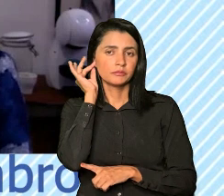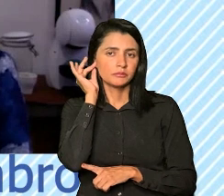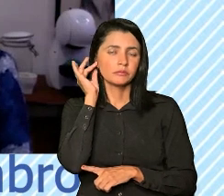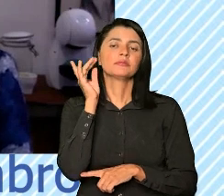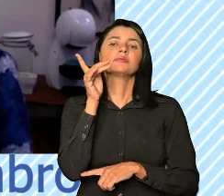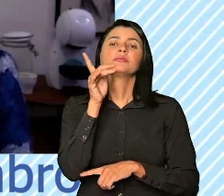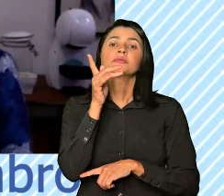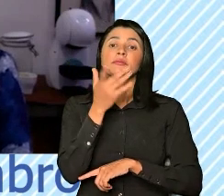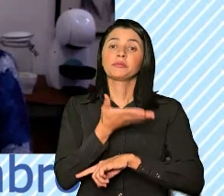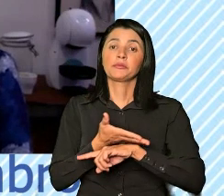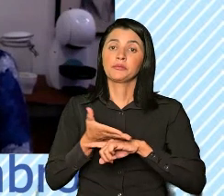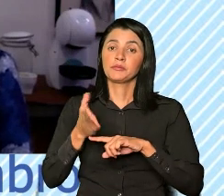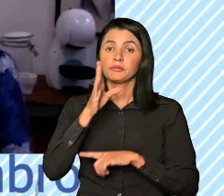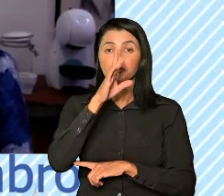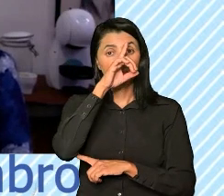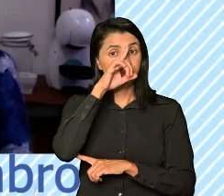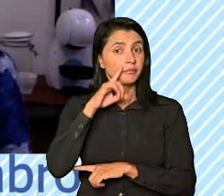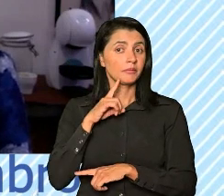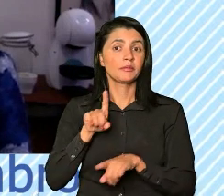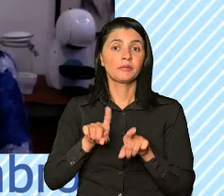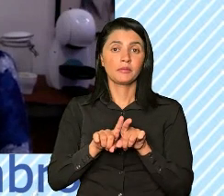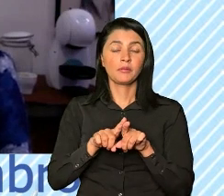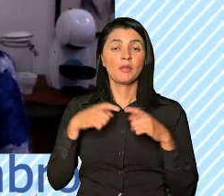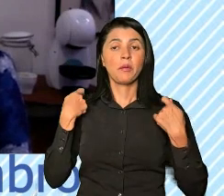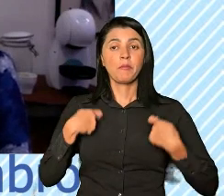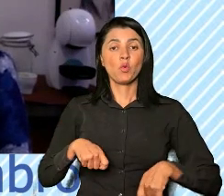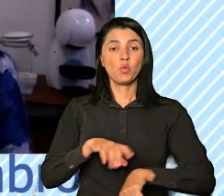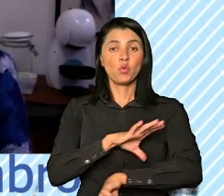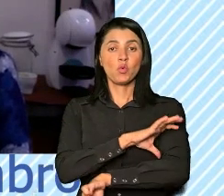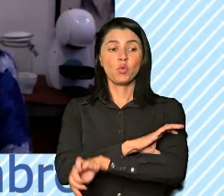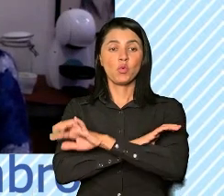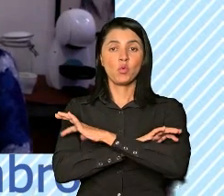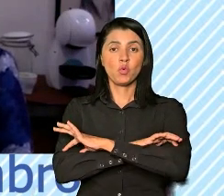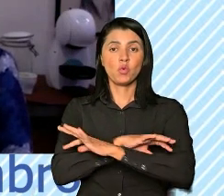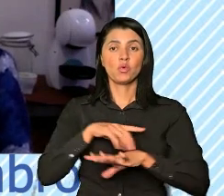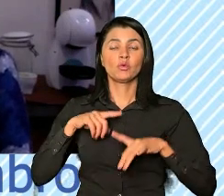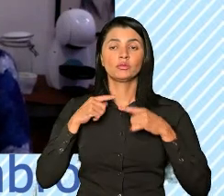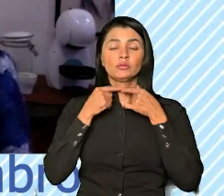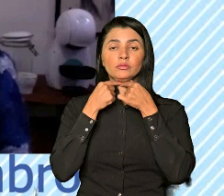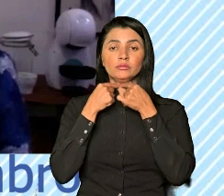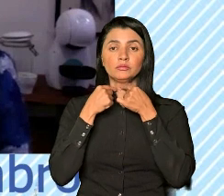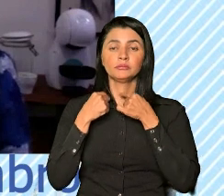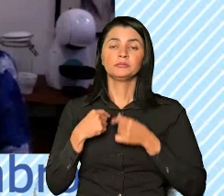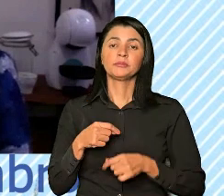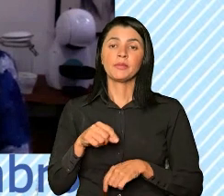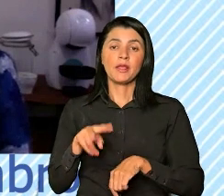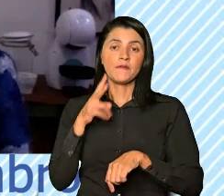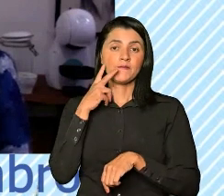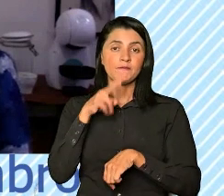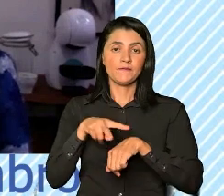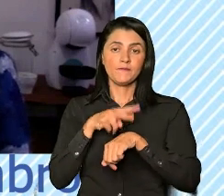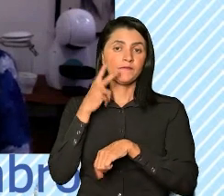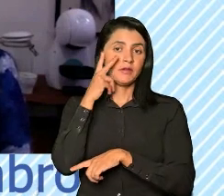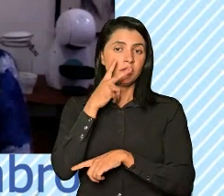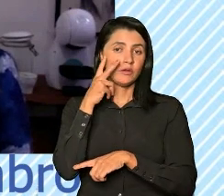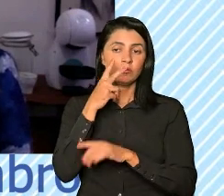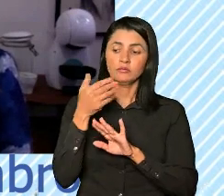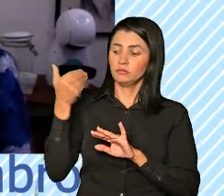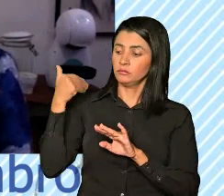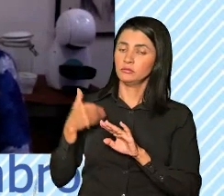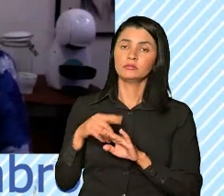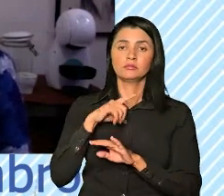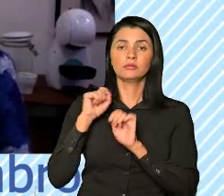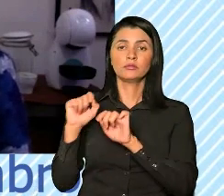e amarelinho, e estou com a blusa de gola alta, vinho. Atrás de mim tem um